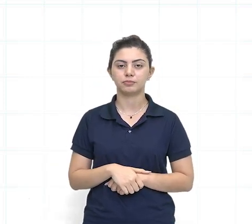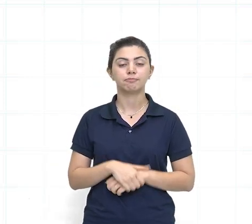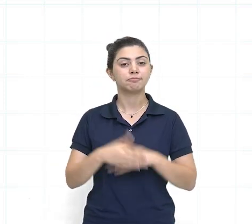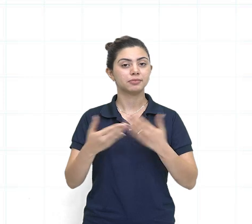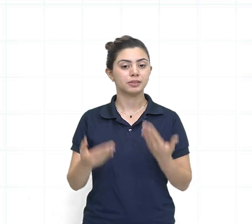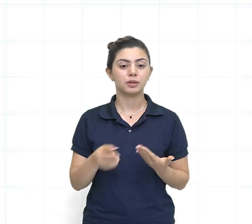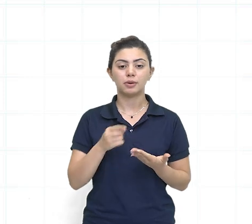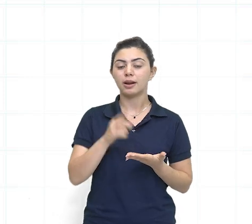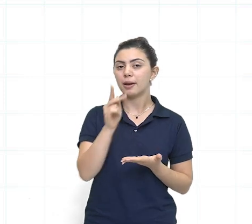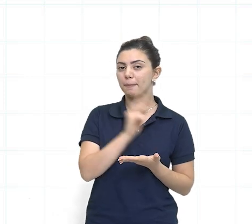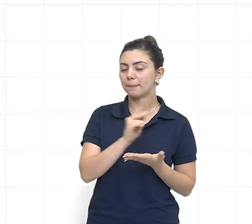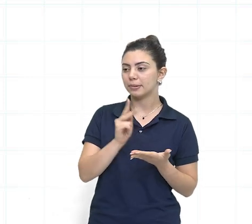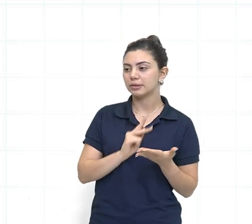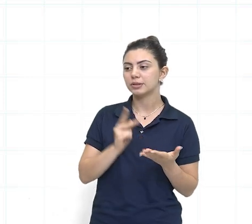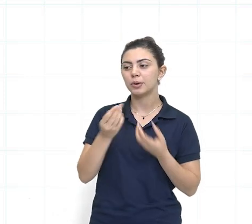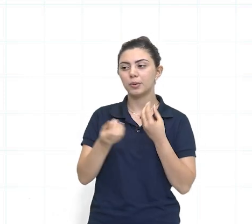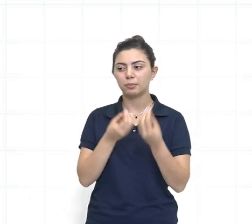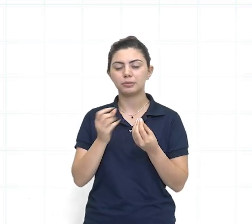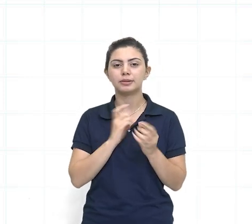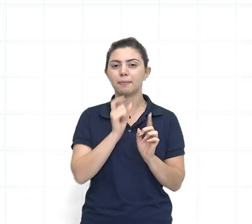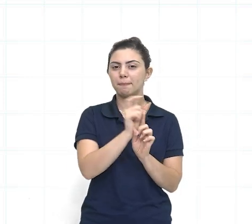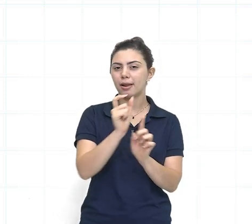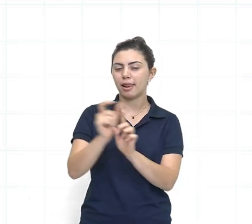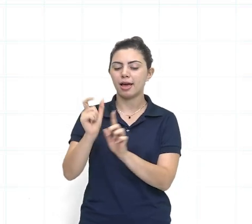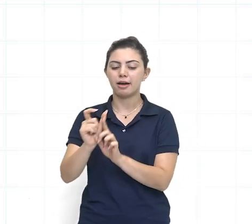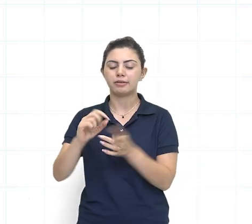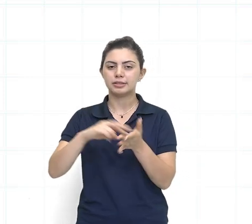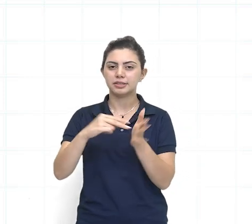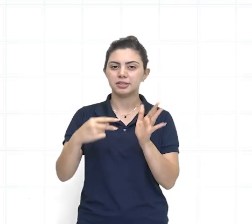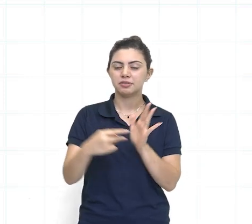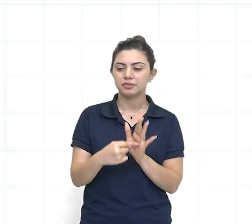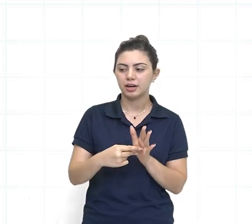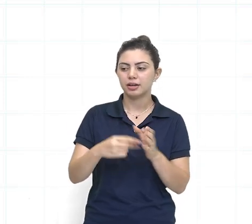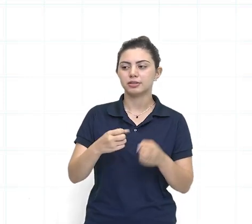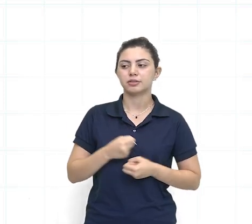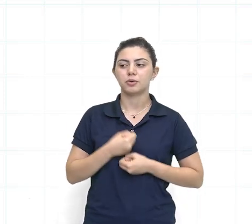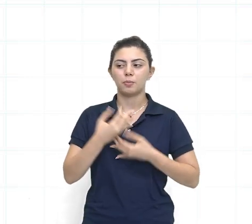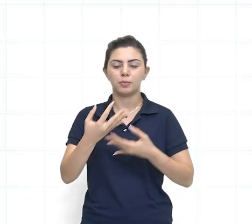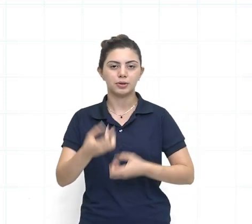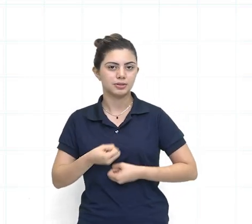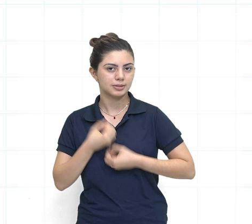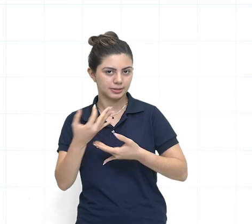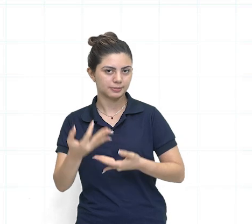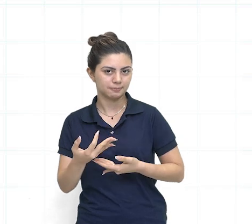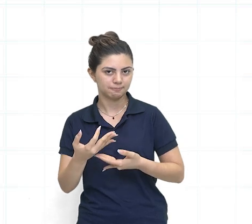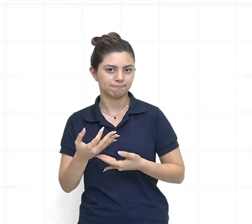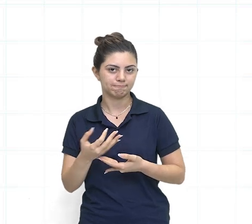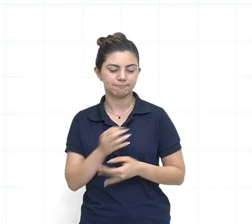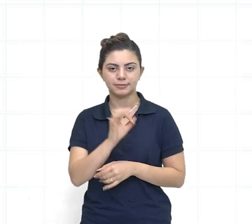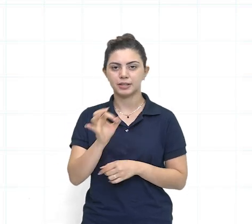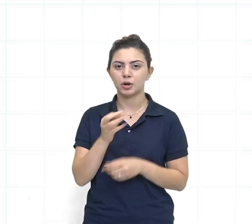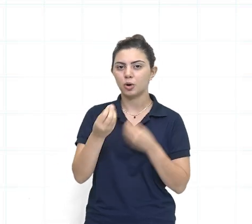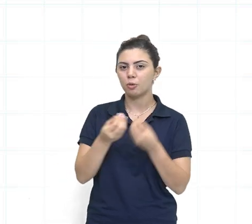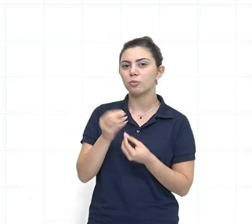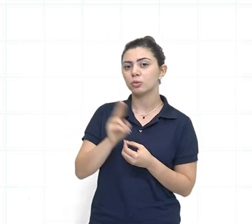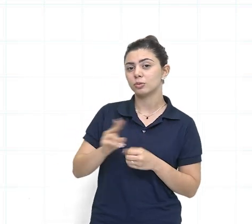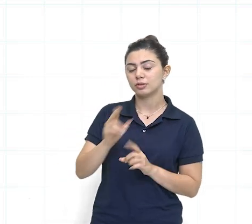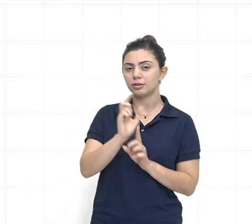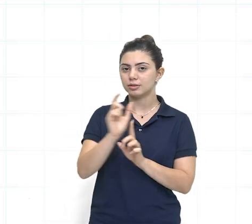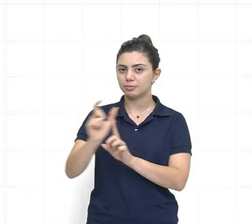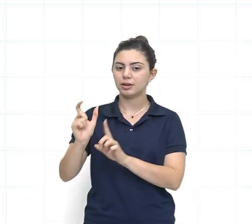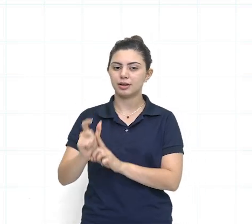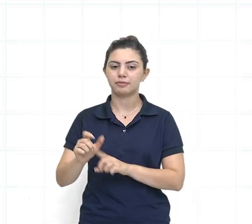A poesia, ela combina palavras, significados e qualidades estéticas. Através de quê? Do uso das palavras,